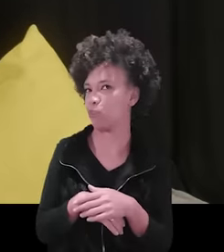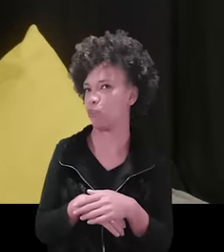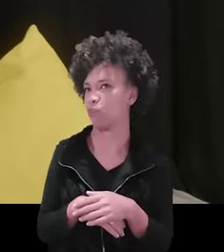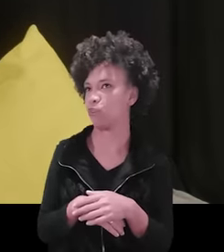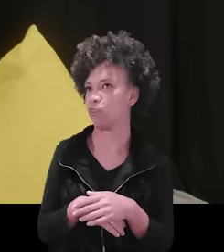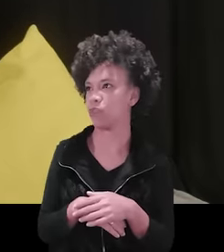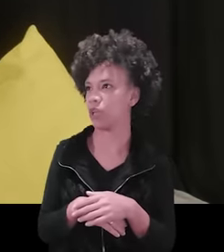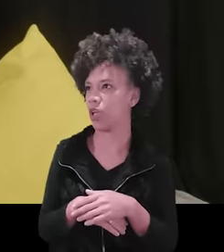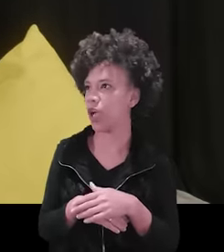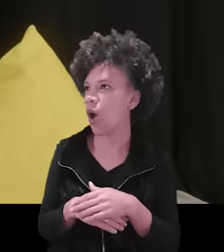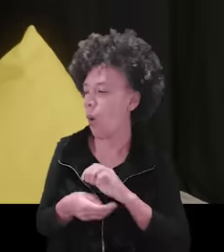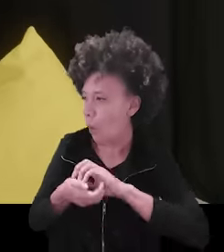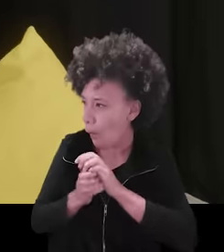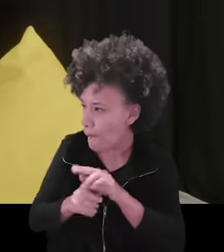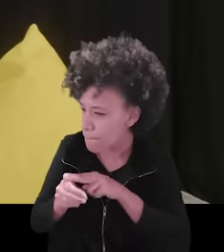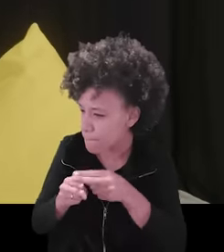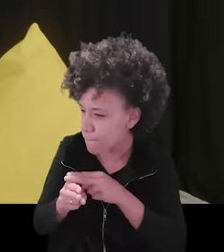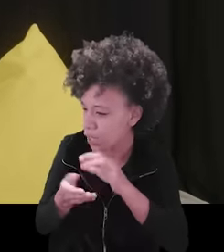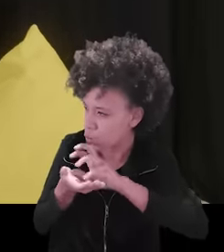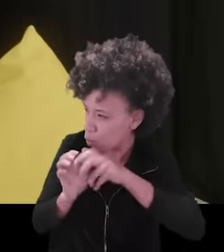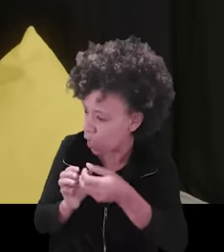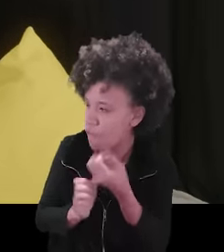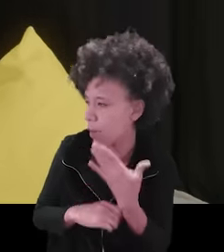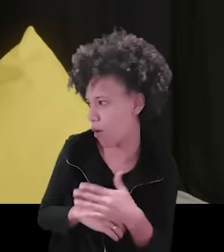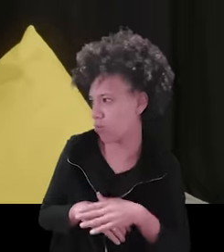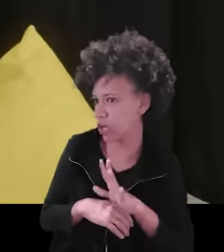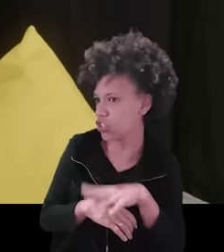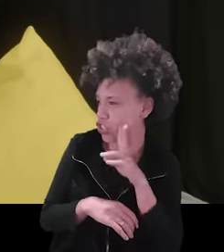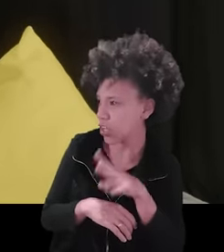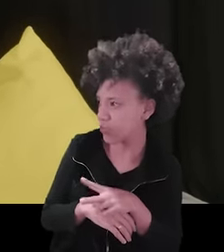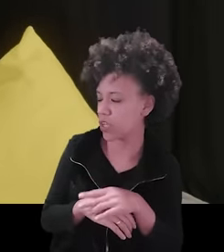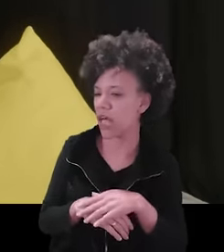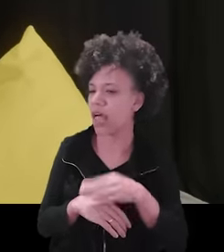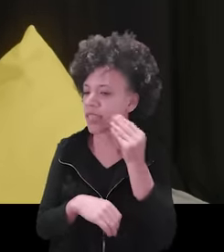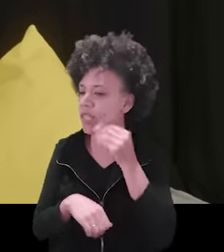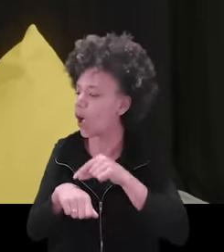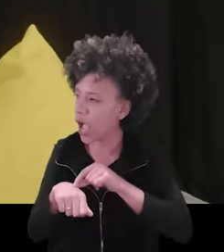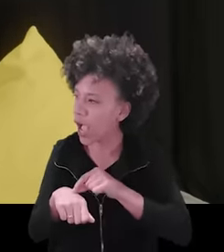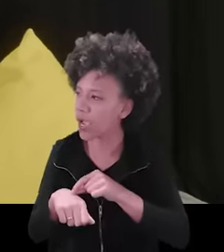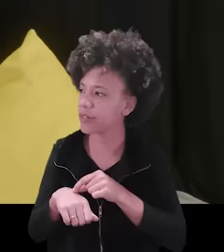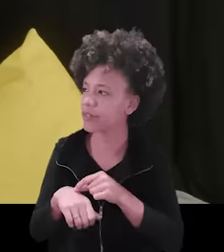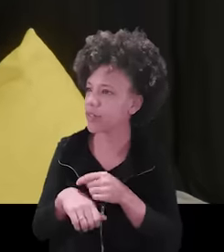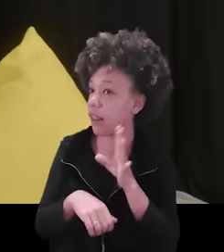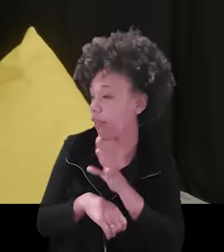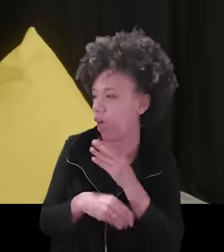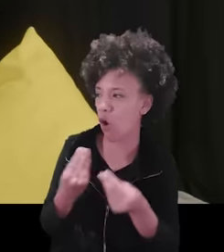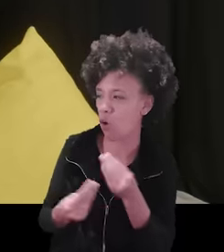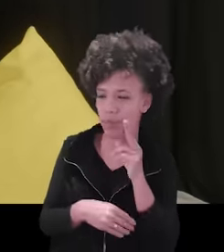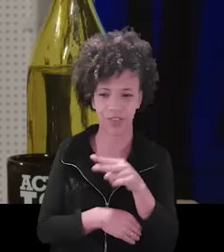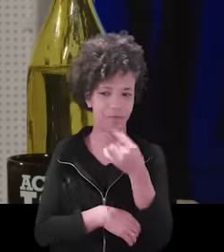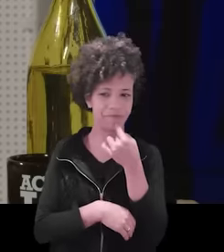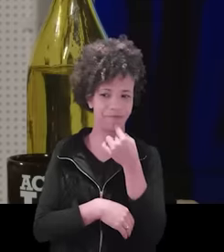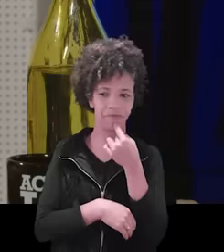tipo o bastante para fazer um brigadeiro e ficar bom você já viu assim tipo ele tentando fazer uma carne e fica legal como é que é isso